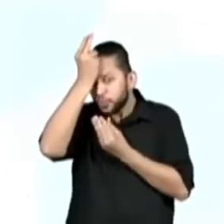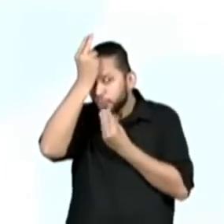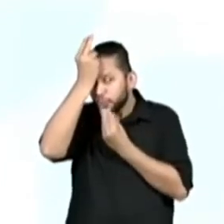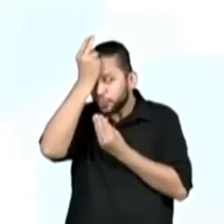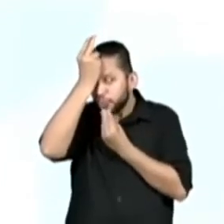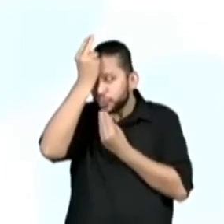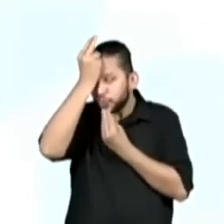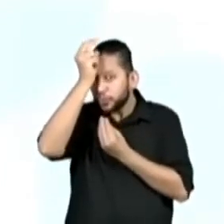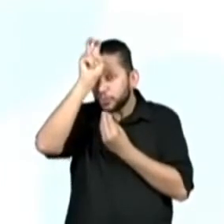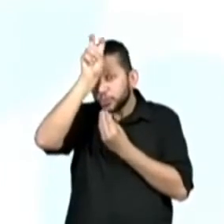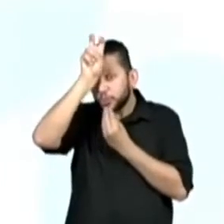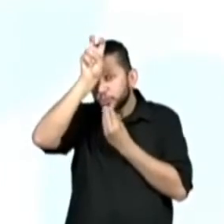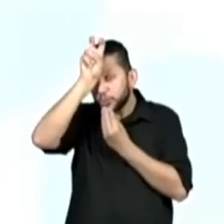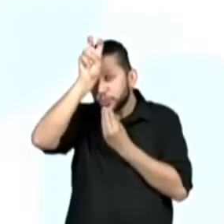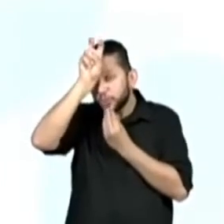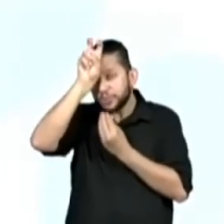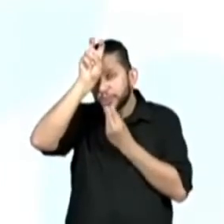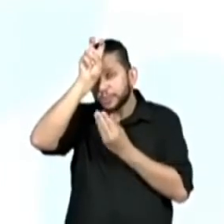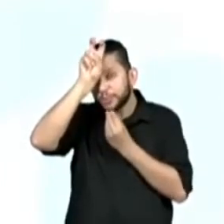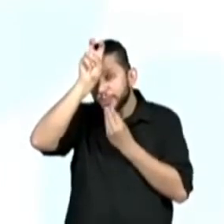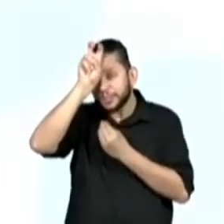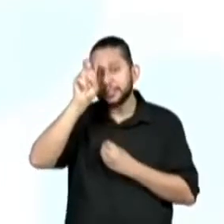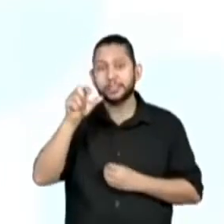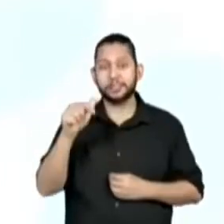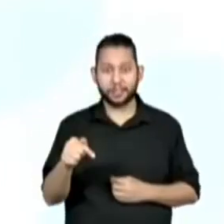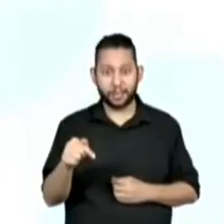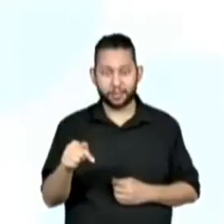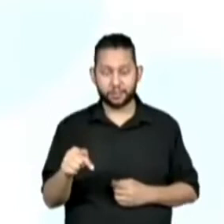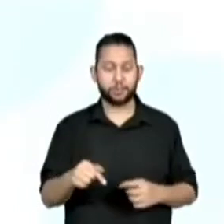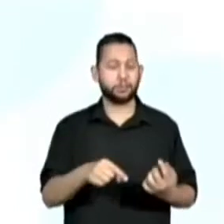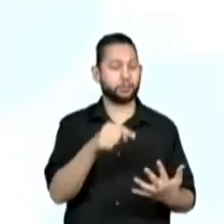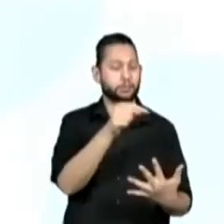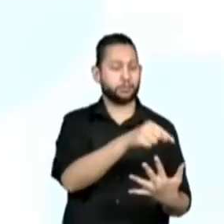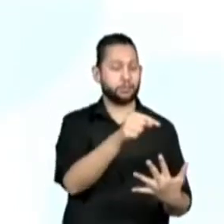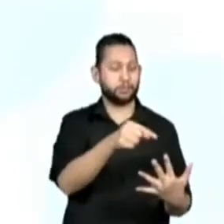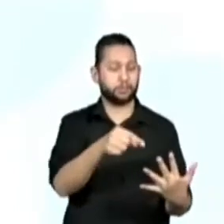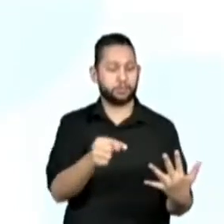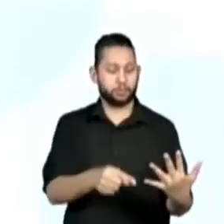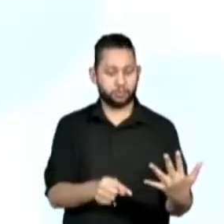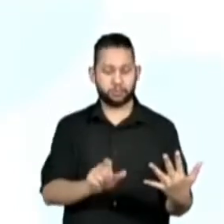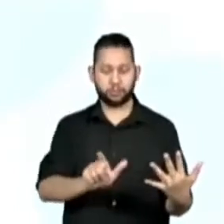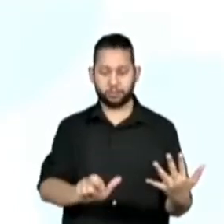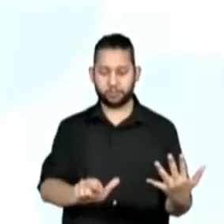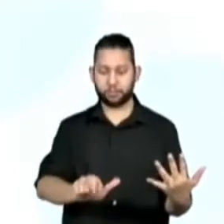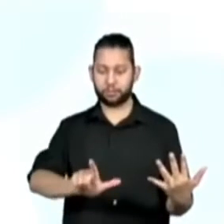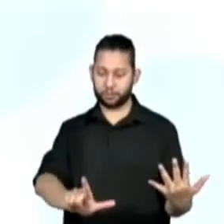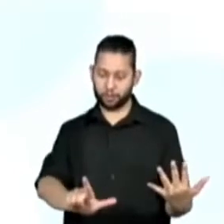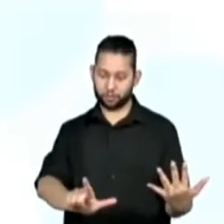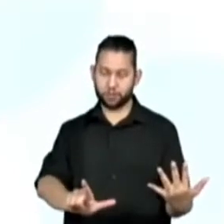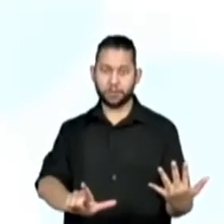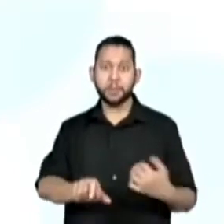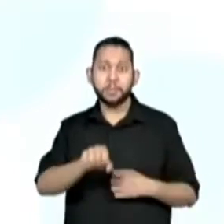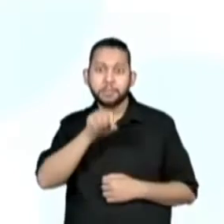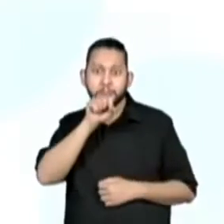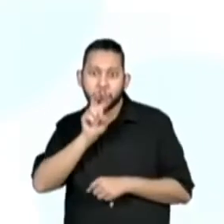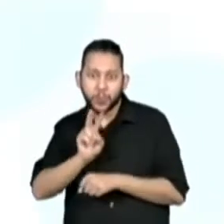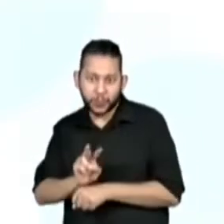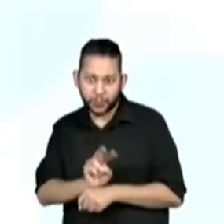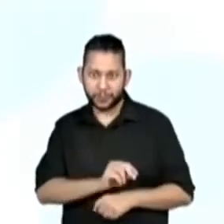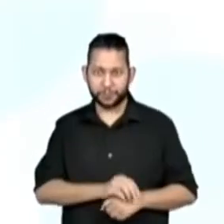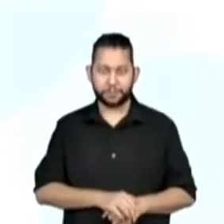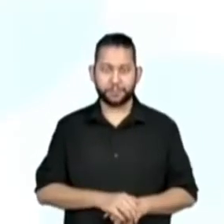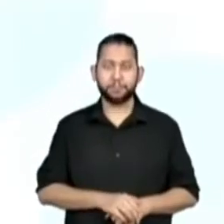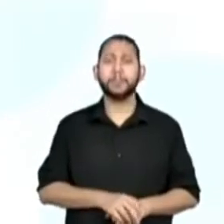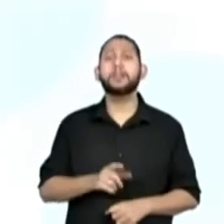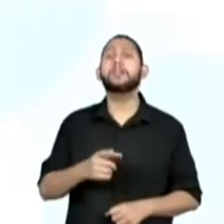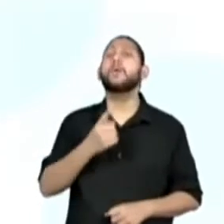os 7 cabritinhos, né? Isso mesmo. Quem falou aí dos 7 cabritinhos, acertou. Um dia, querendo ir ao